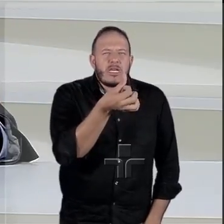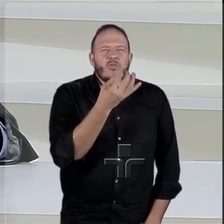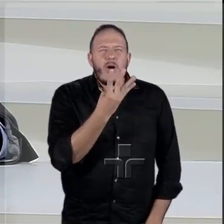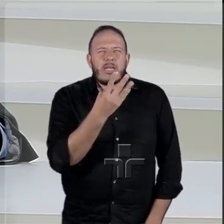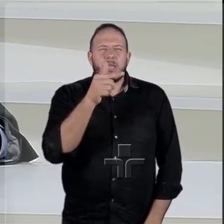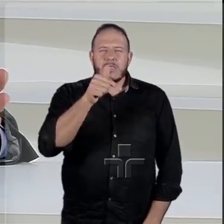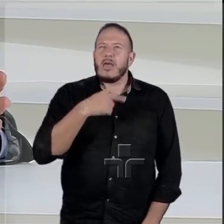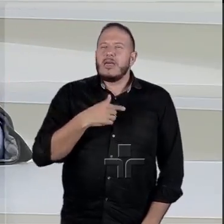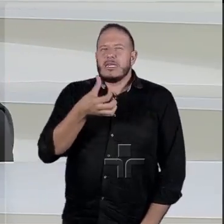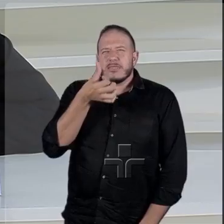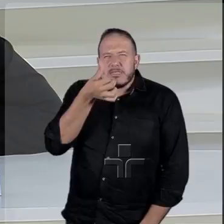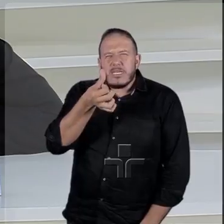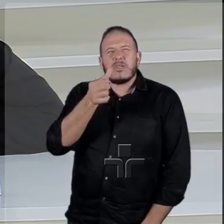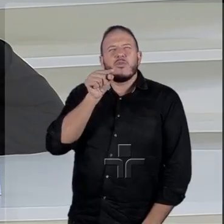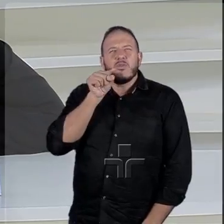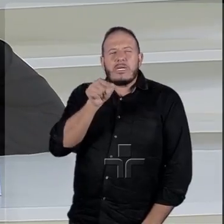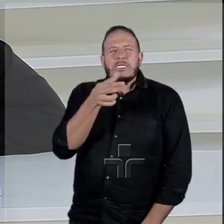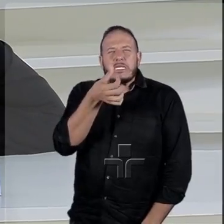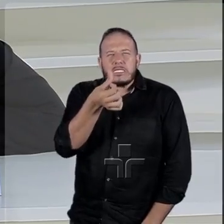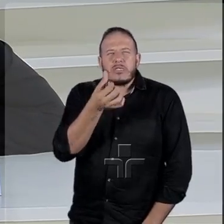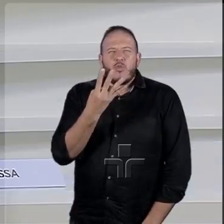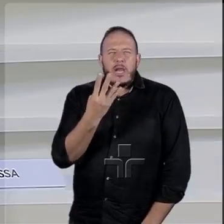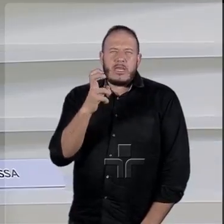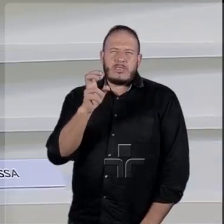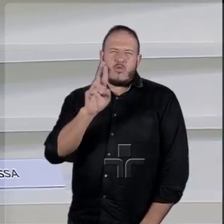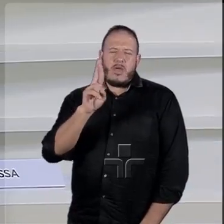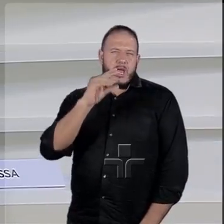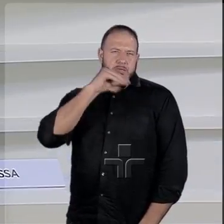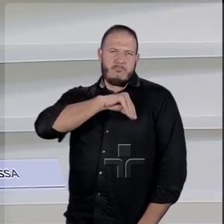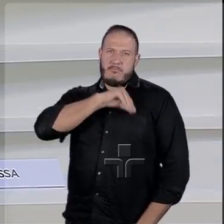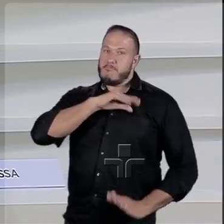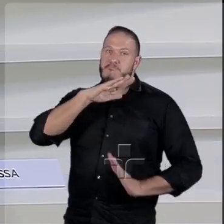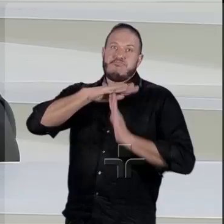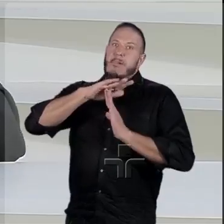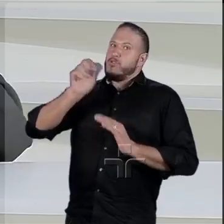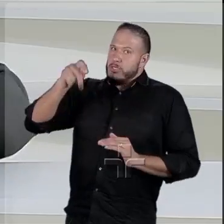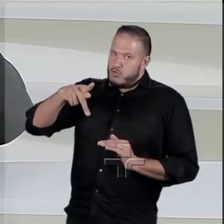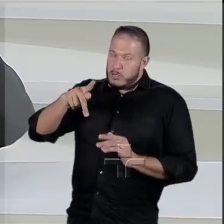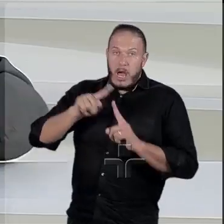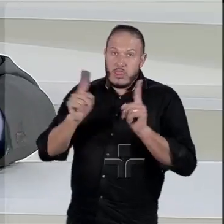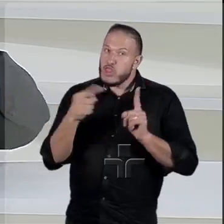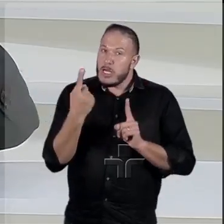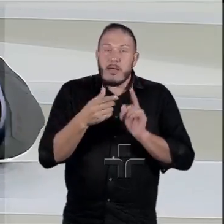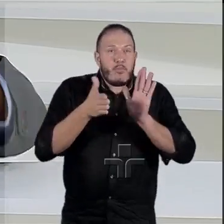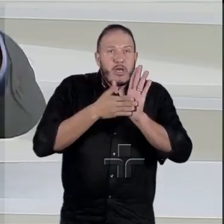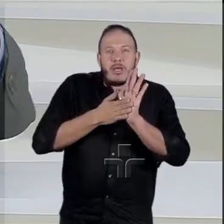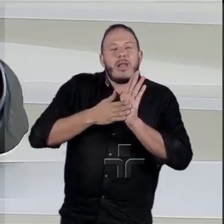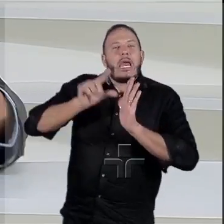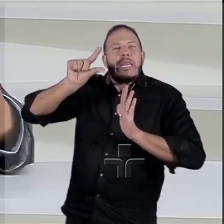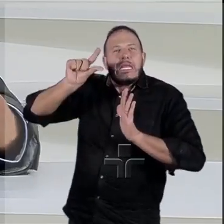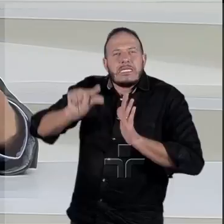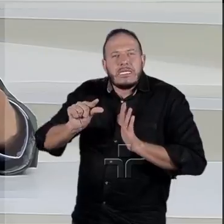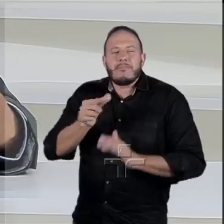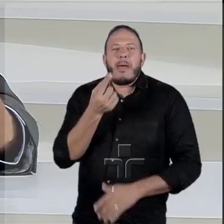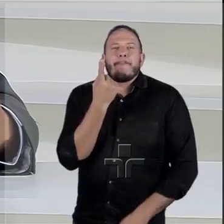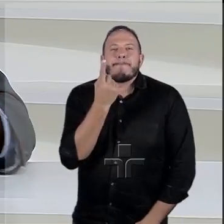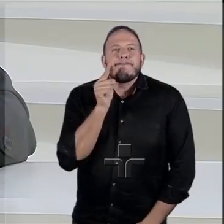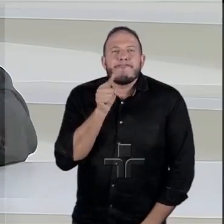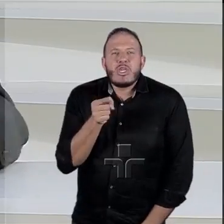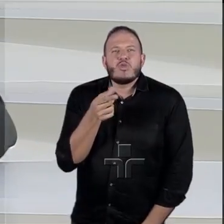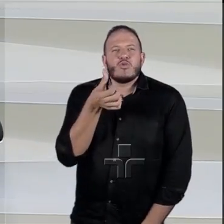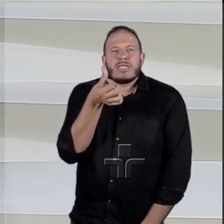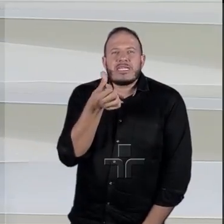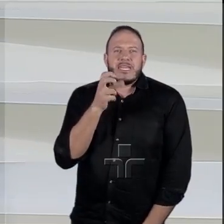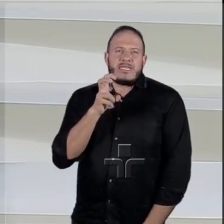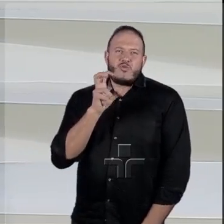Não, 5.645. Iria para o quê? 3? Na nossa proposta, ele iria para 1.650. Mas